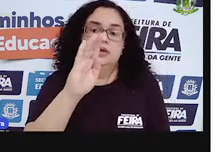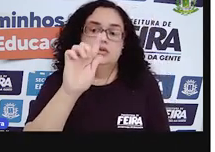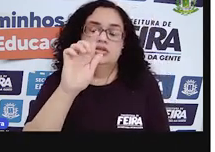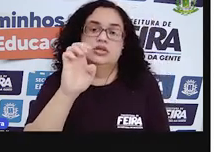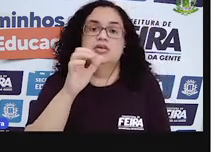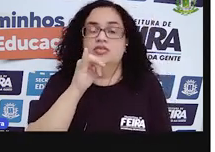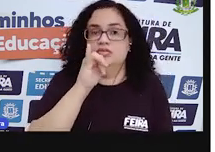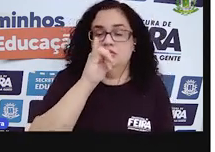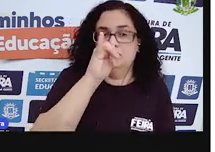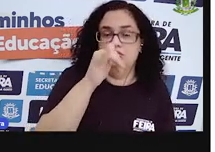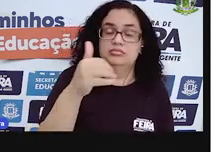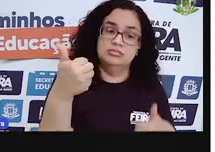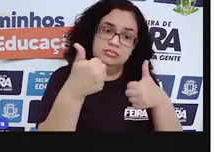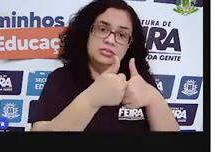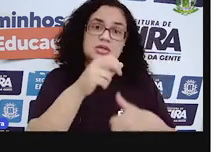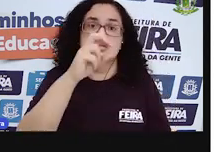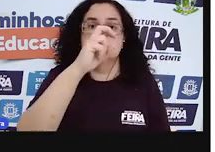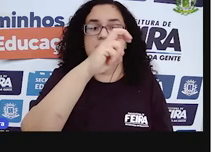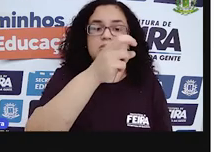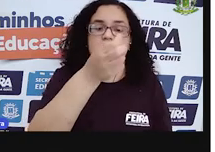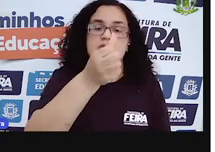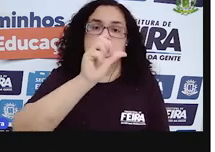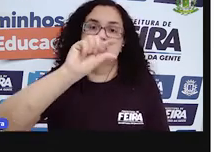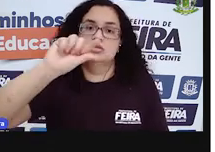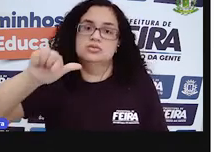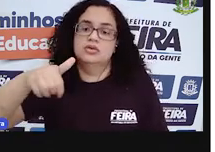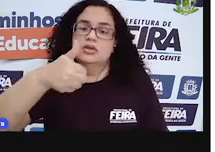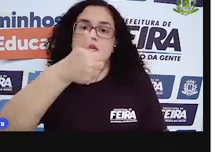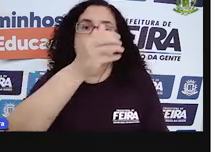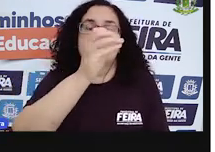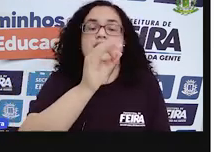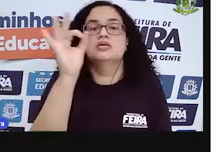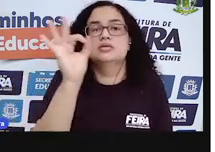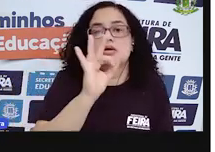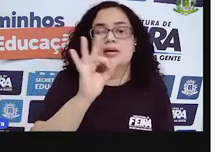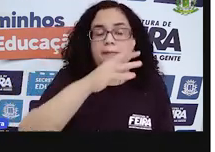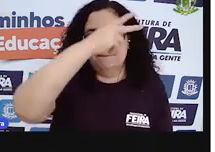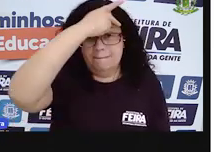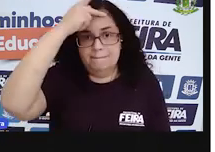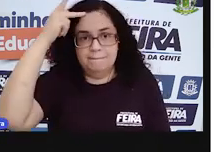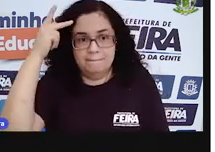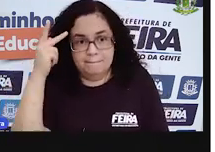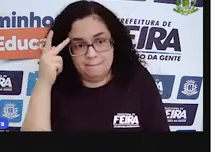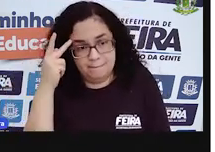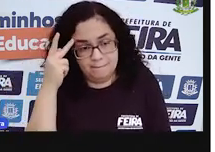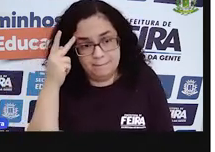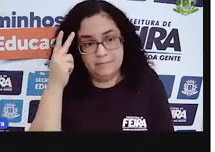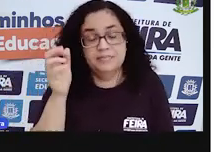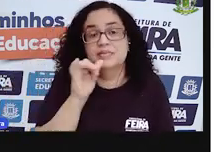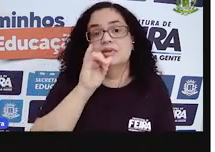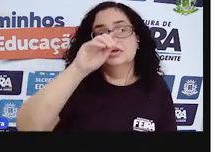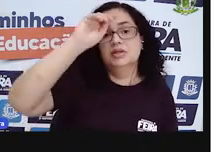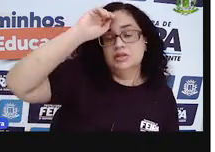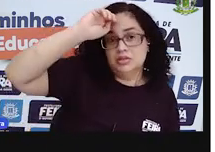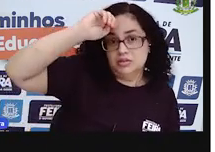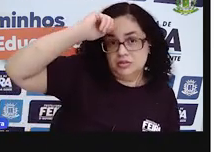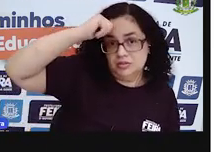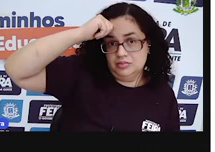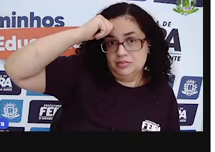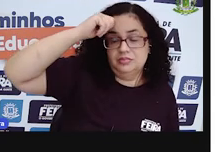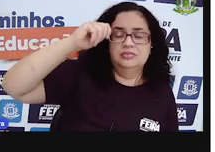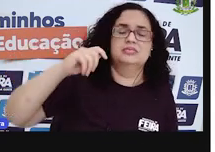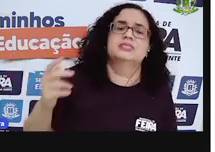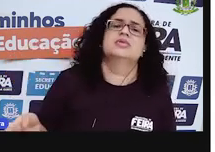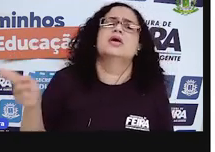disse que aproximadamente 56, 10 por cento das pessoas se declaram negras